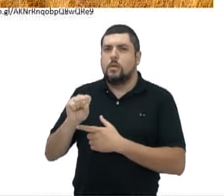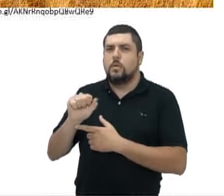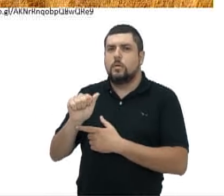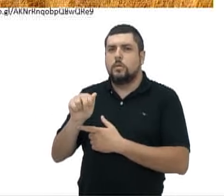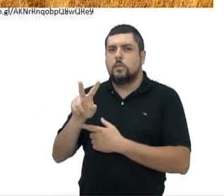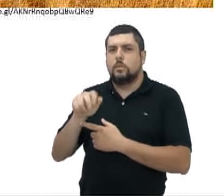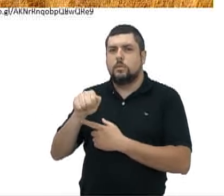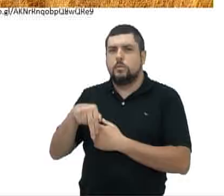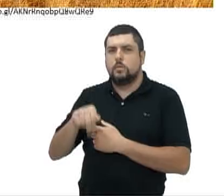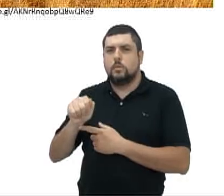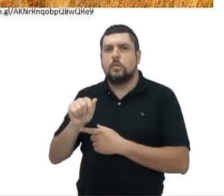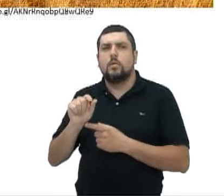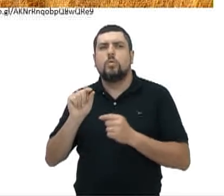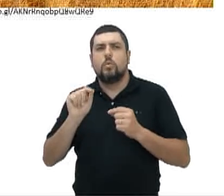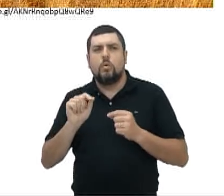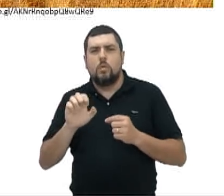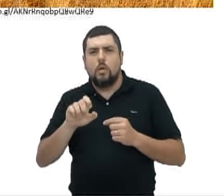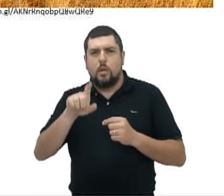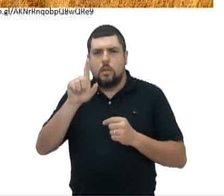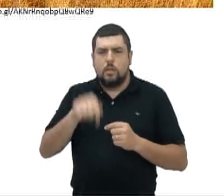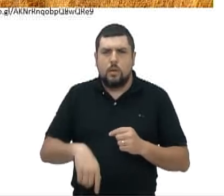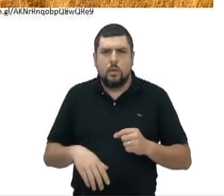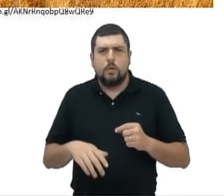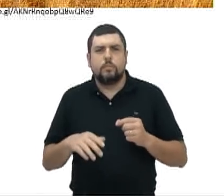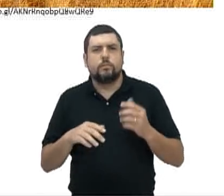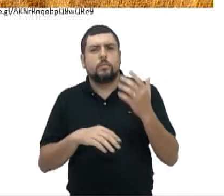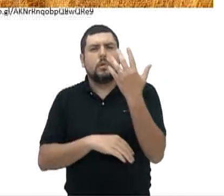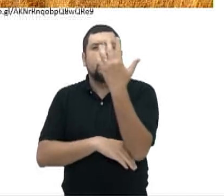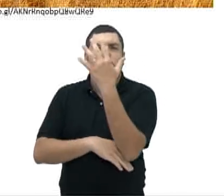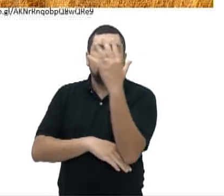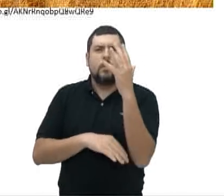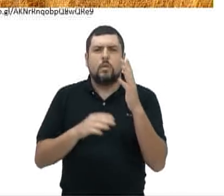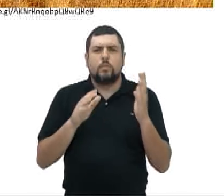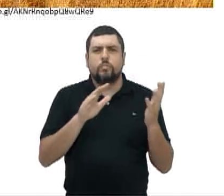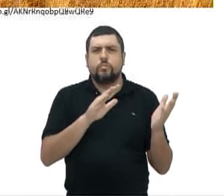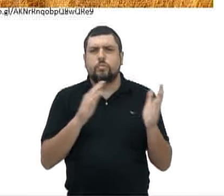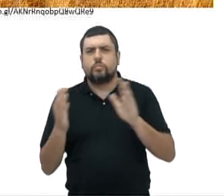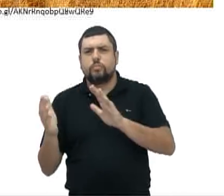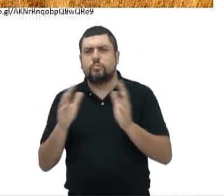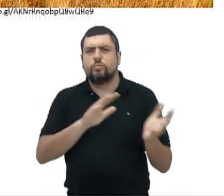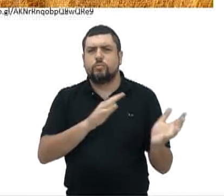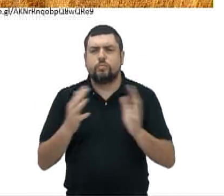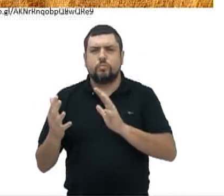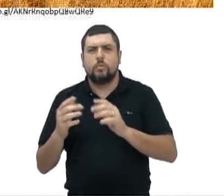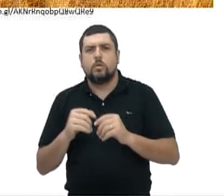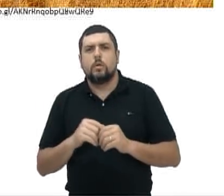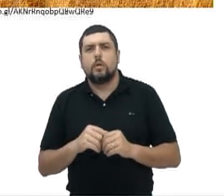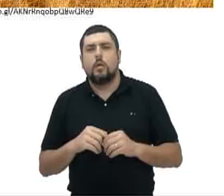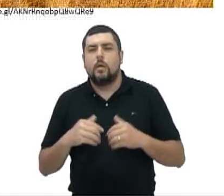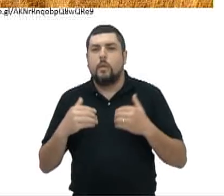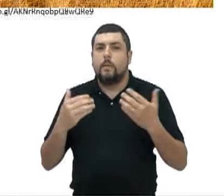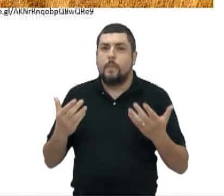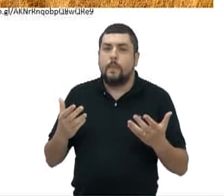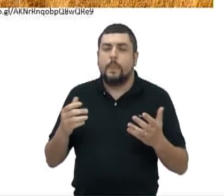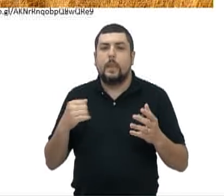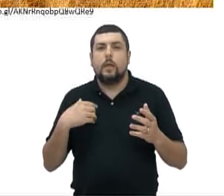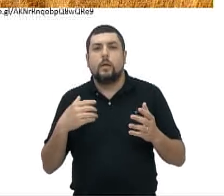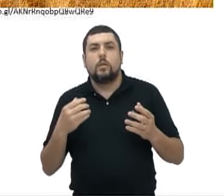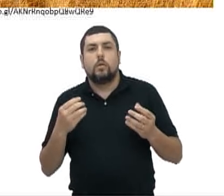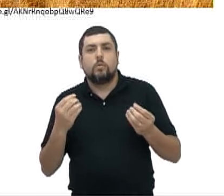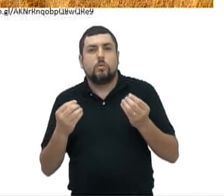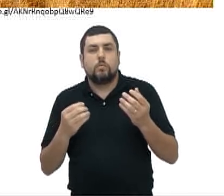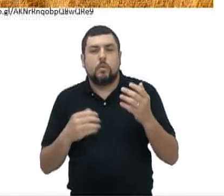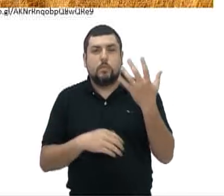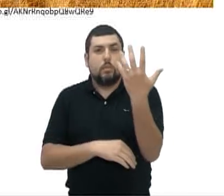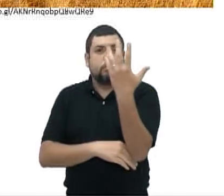que a savana é uma vegetação de transição. Ela pode ser classificada como um tipo de vegetação que está entre as